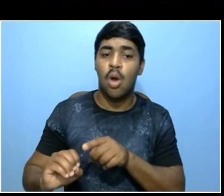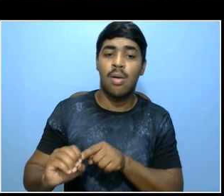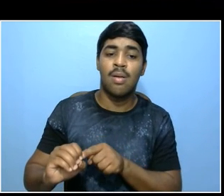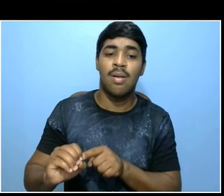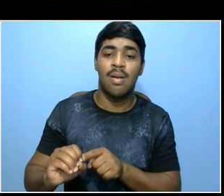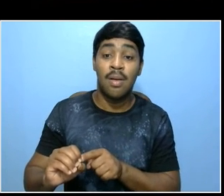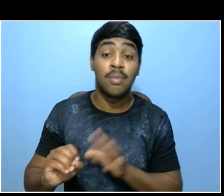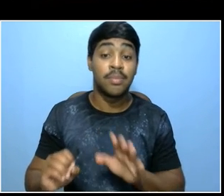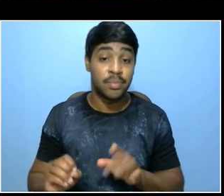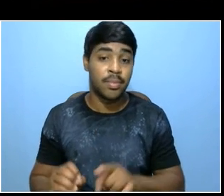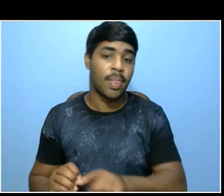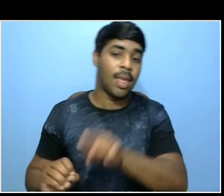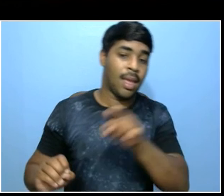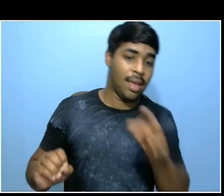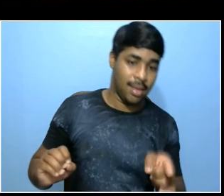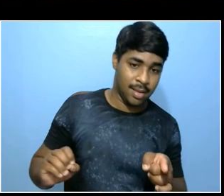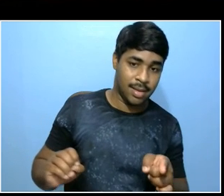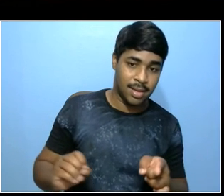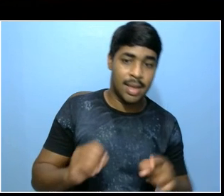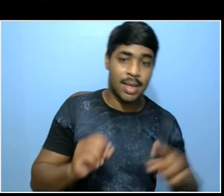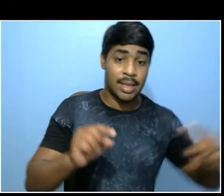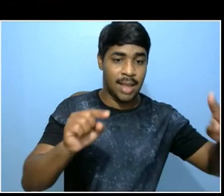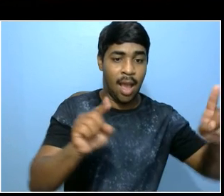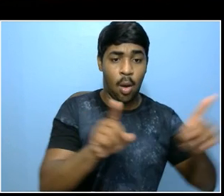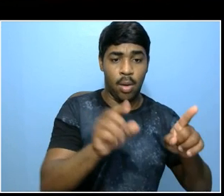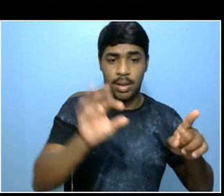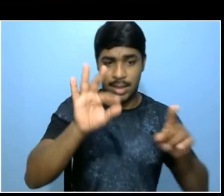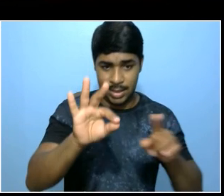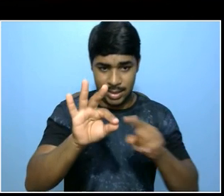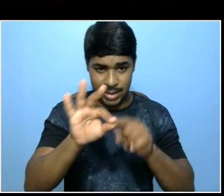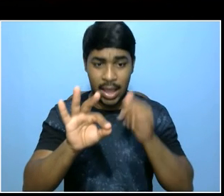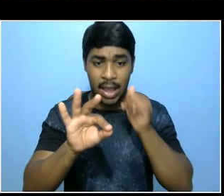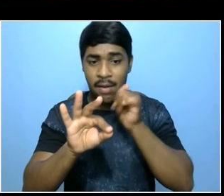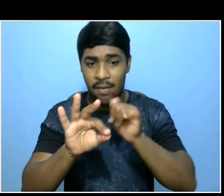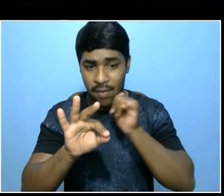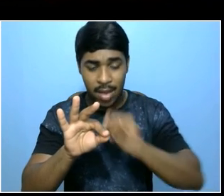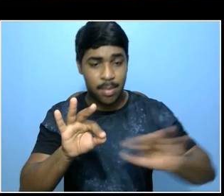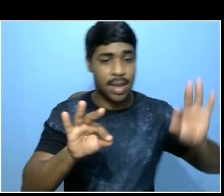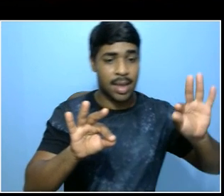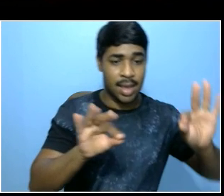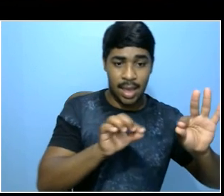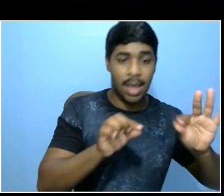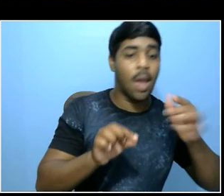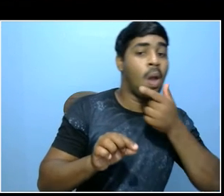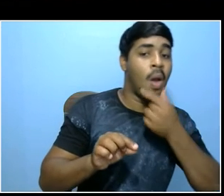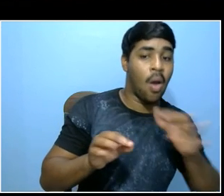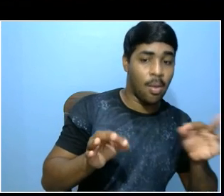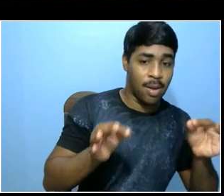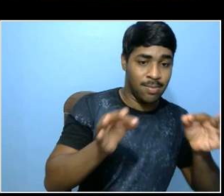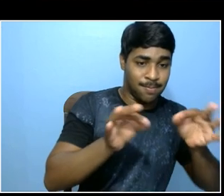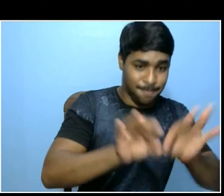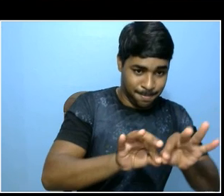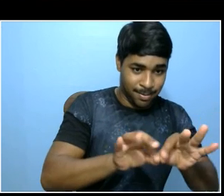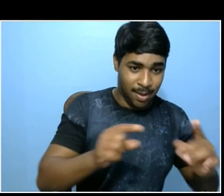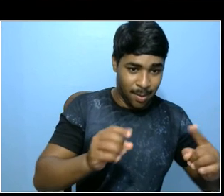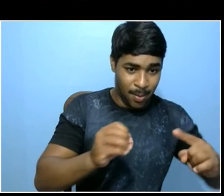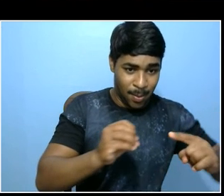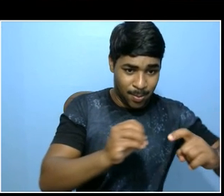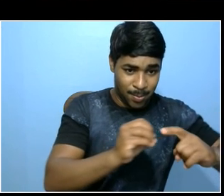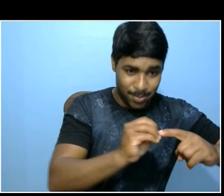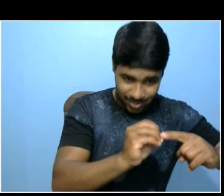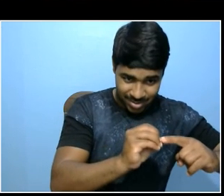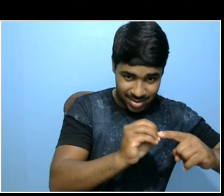ocorre a fecundação, né, do zangão com a rainha, aí o que vai ocorrer? Ela pode formar tanto a rainha, né, outra rainha, ou também